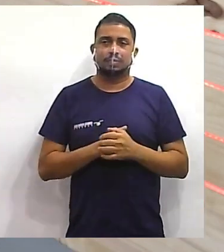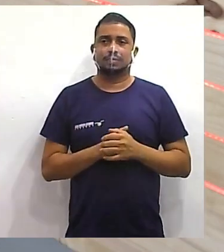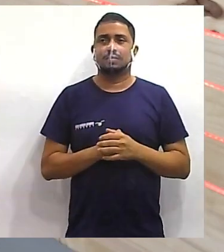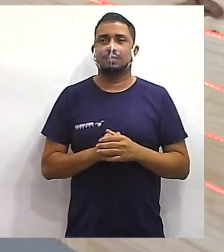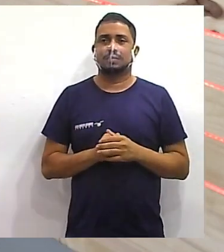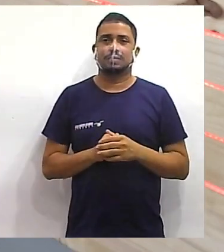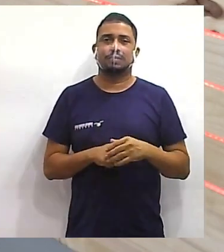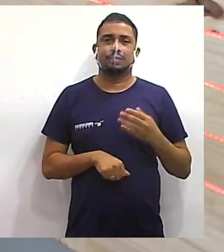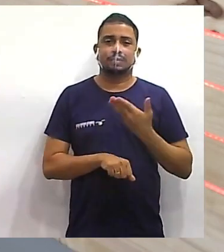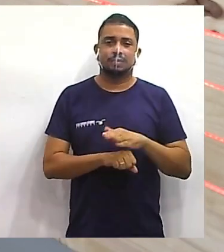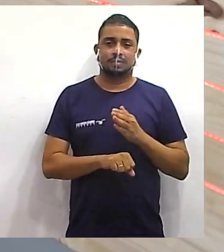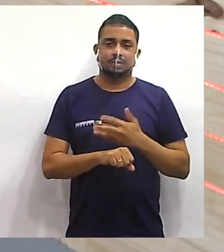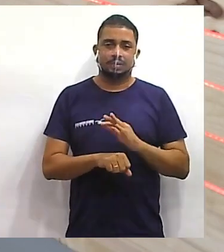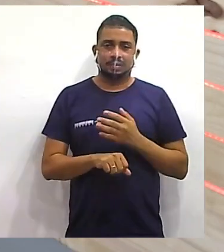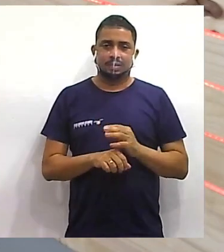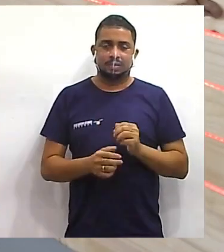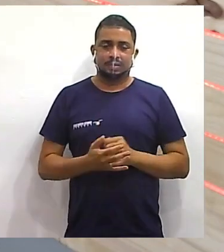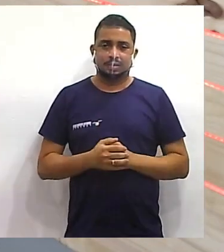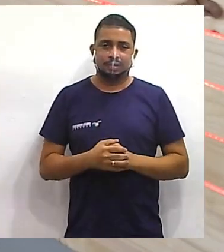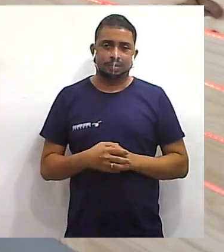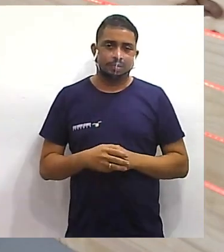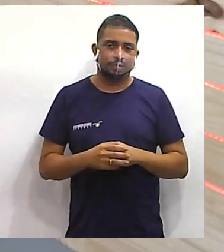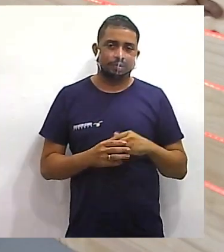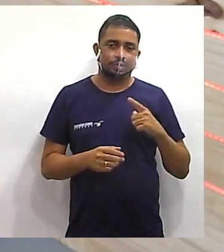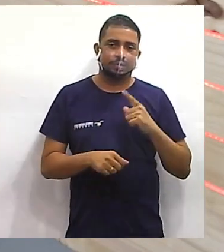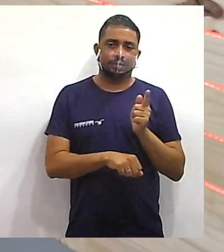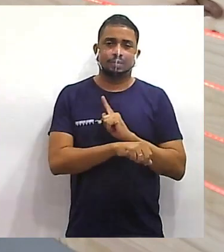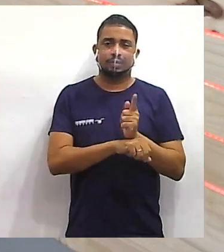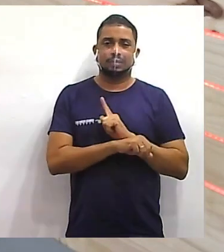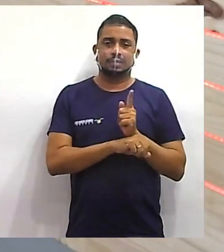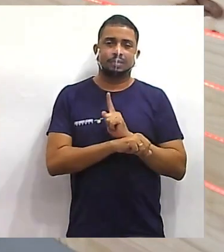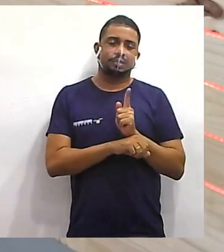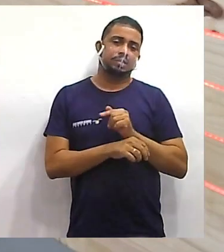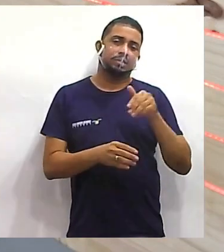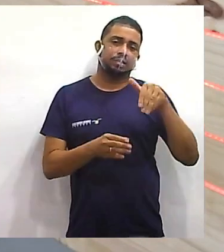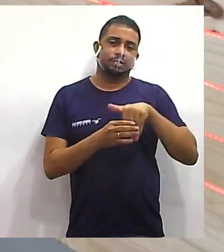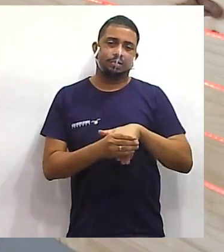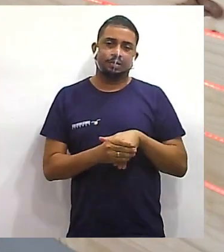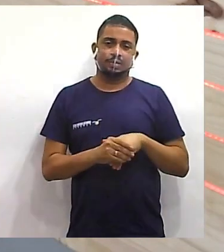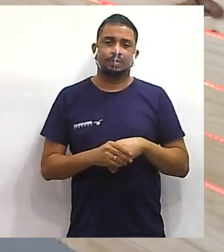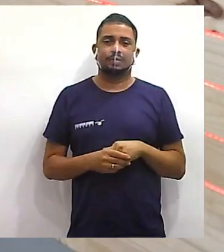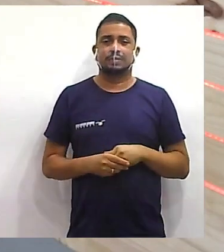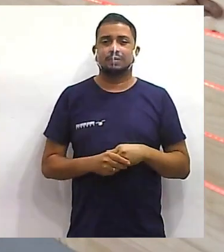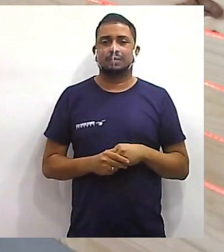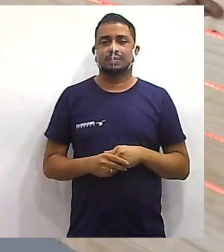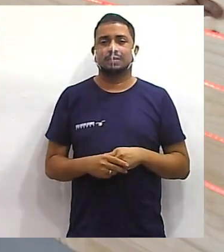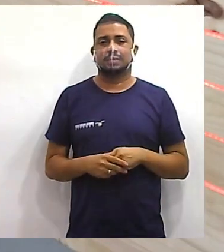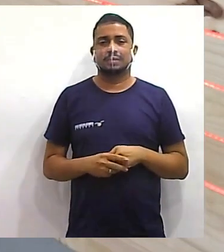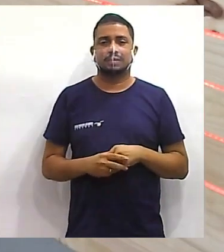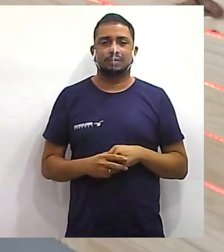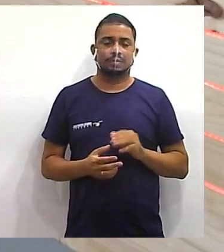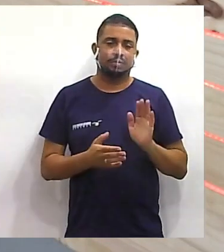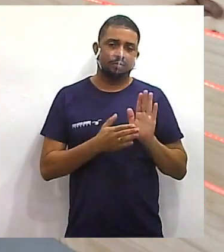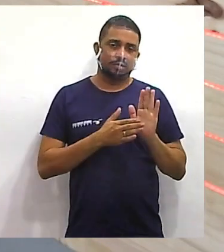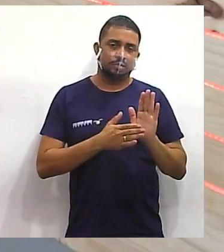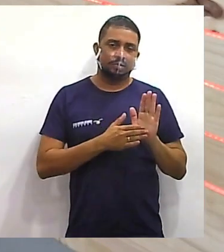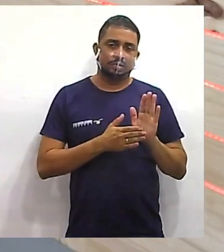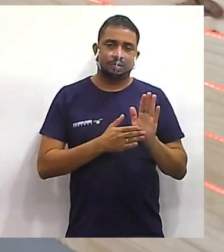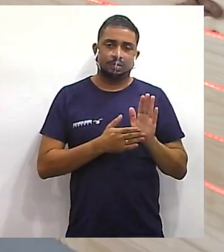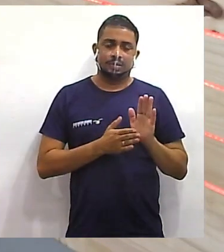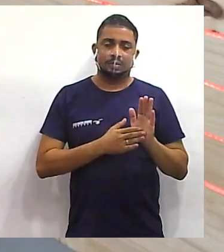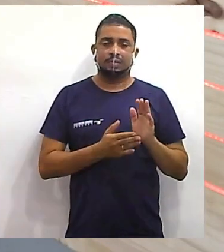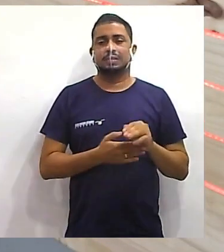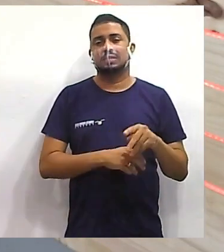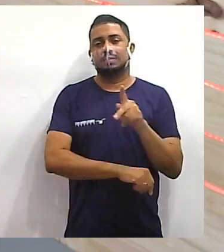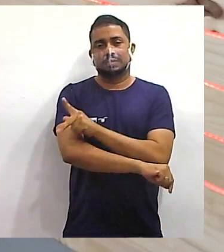na prática, né, da gestão democrática, a proposta pedagógica e